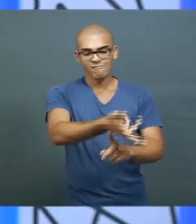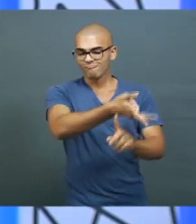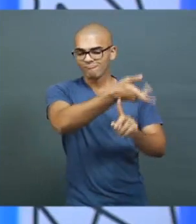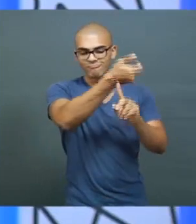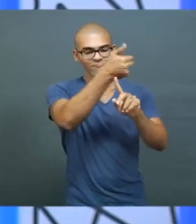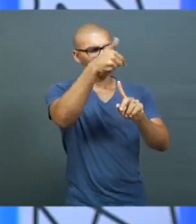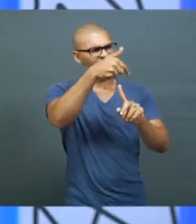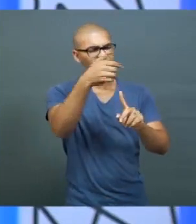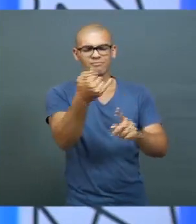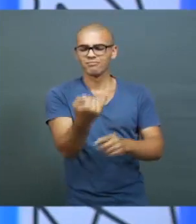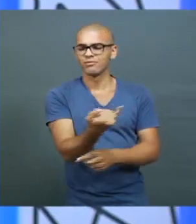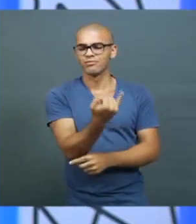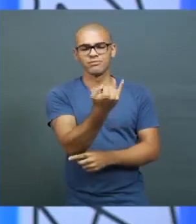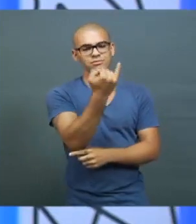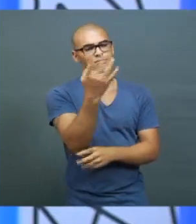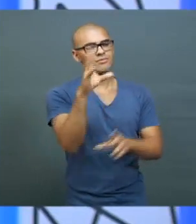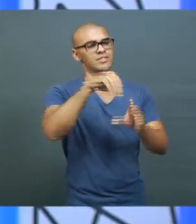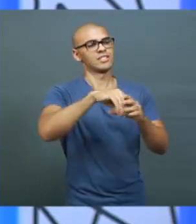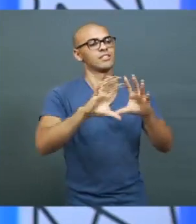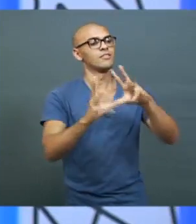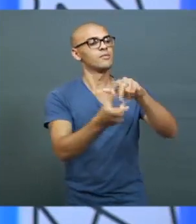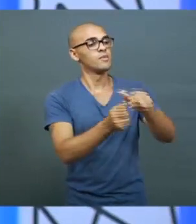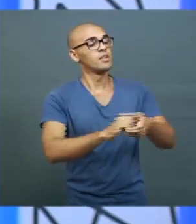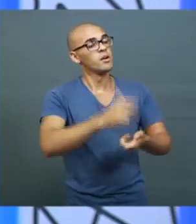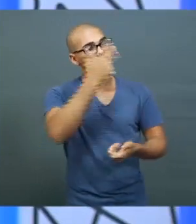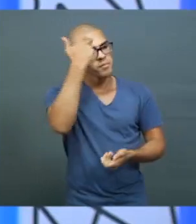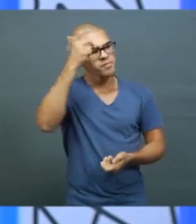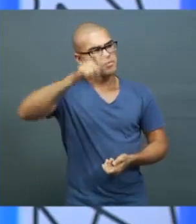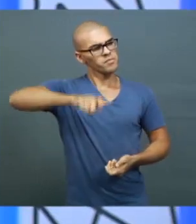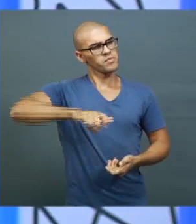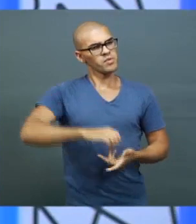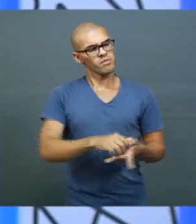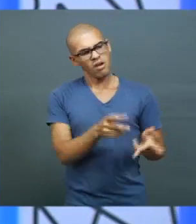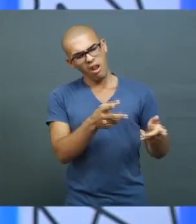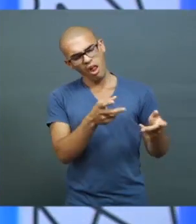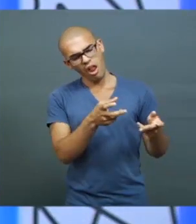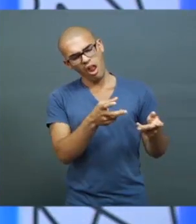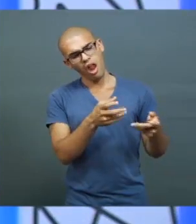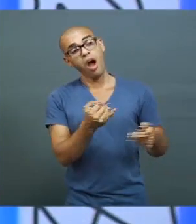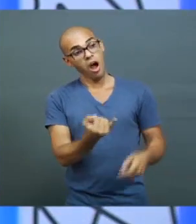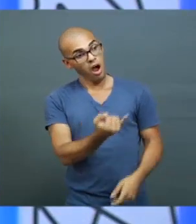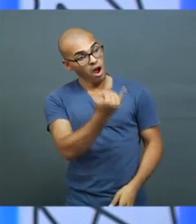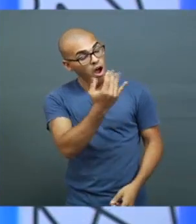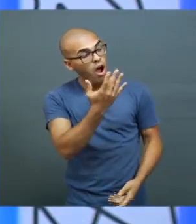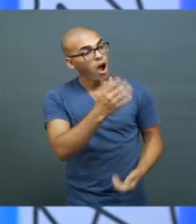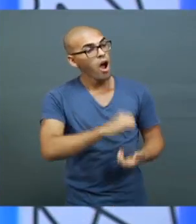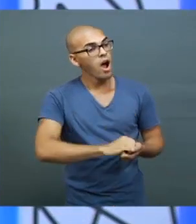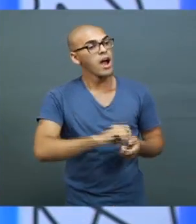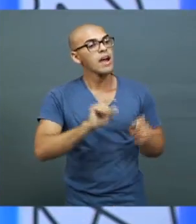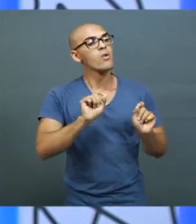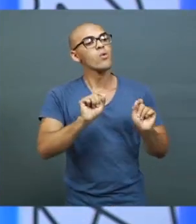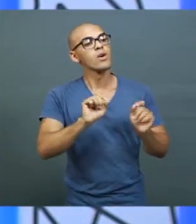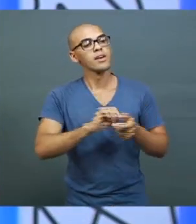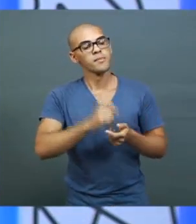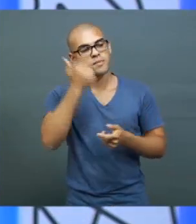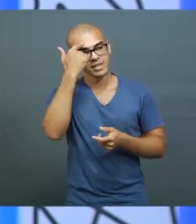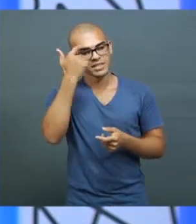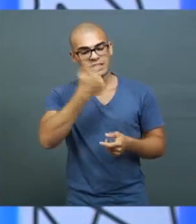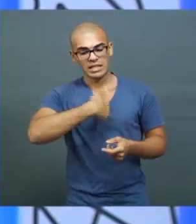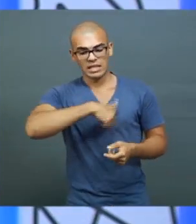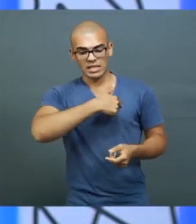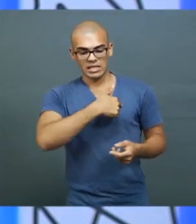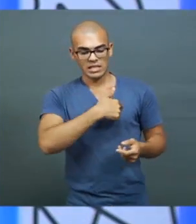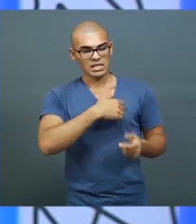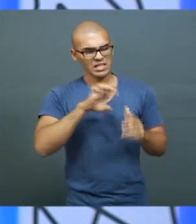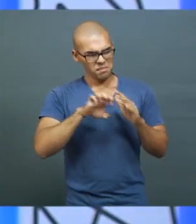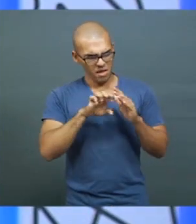empresários enxergarem isso, enxergarem a importância disso, enxergarem que eles têm responsabilidade, né, em estar de mãos dadas com a arte